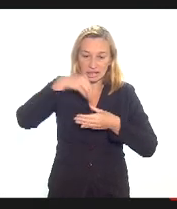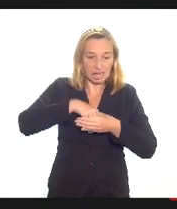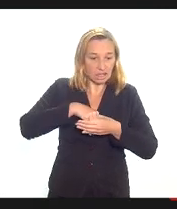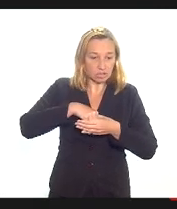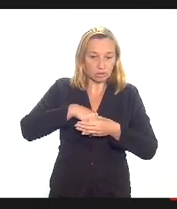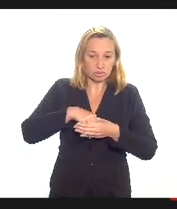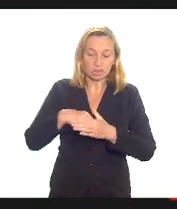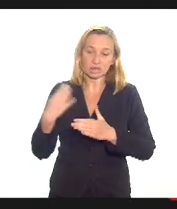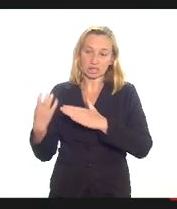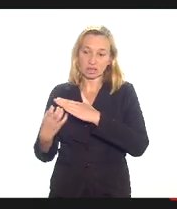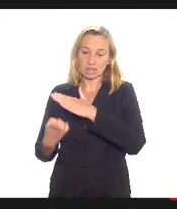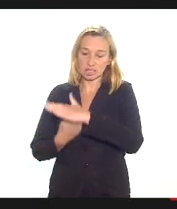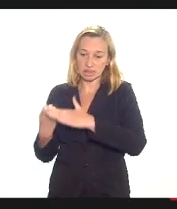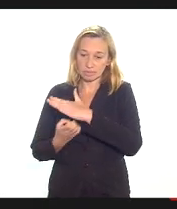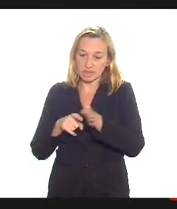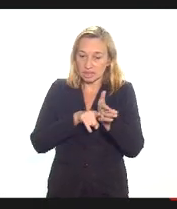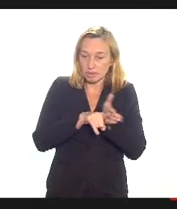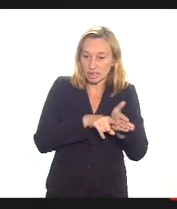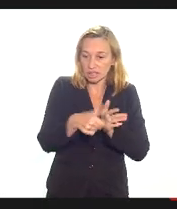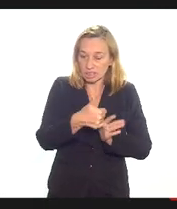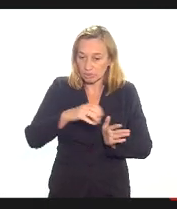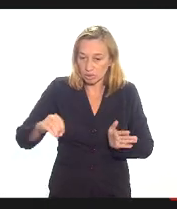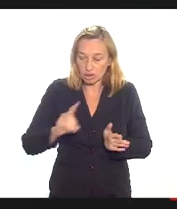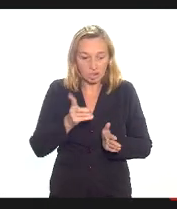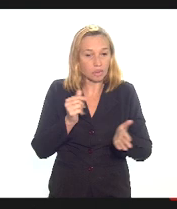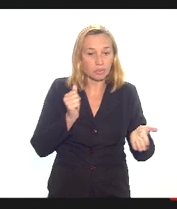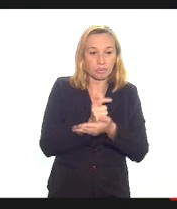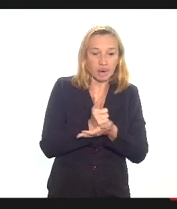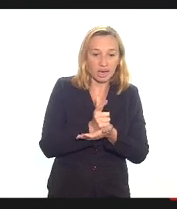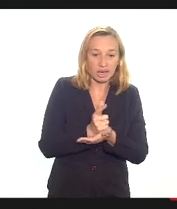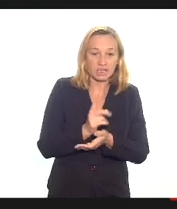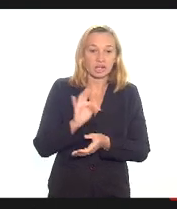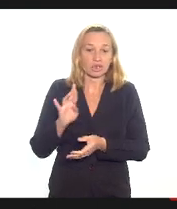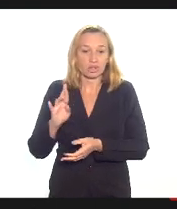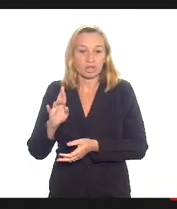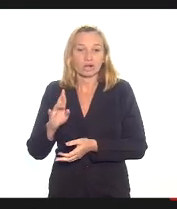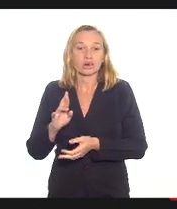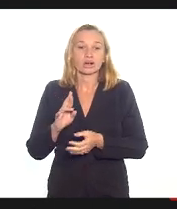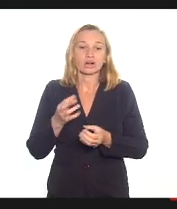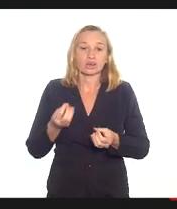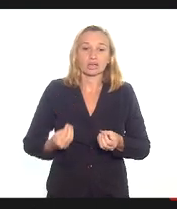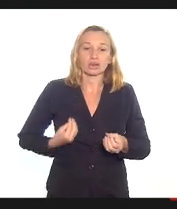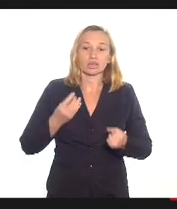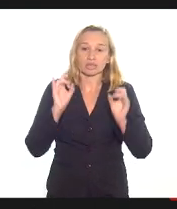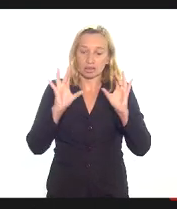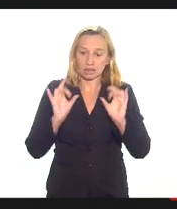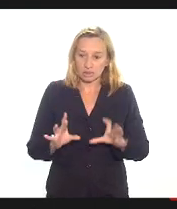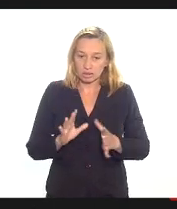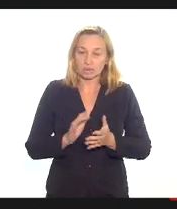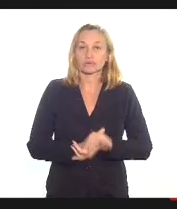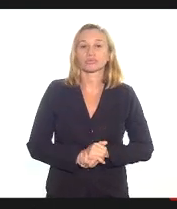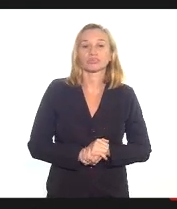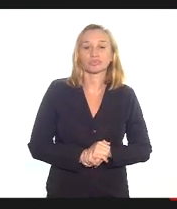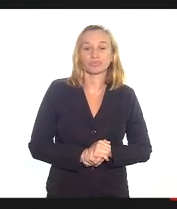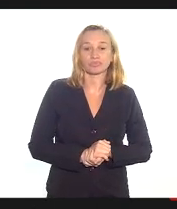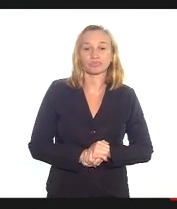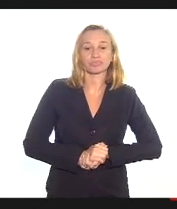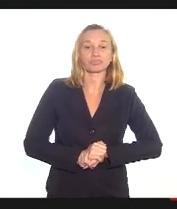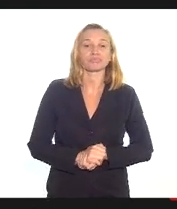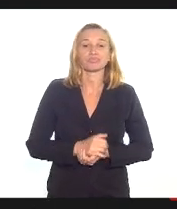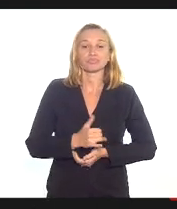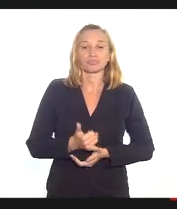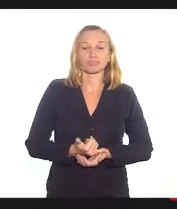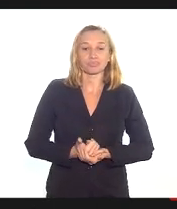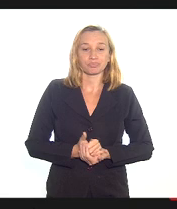empresas, não são pagos no regime de participação especial, no regime de cessão onerosa,